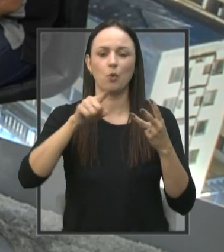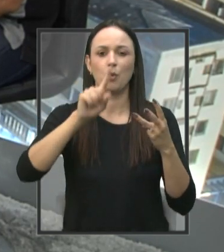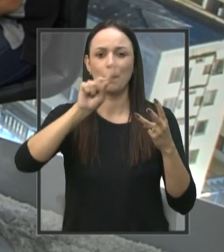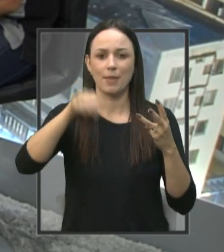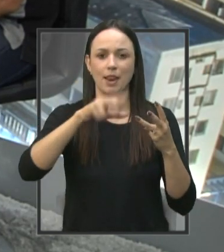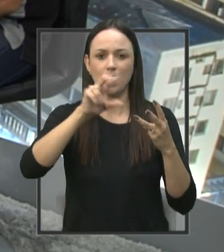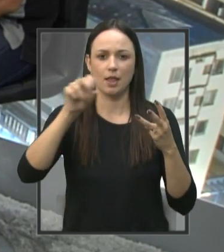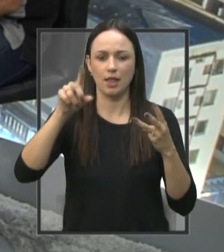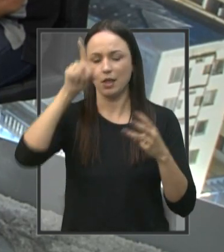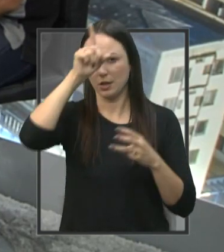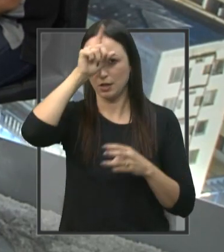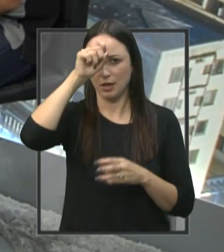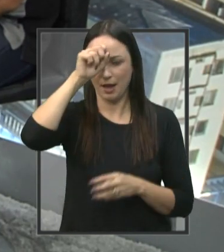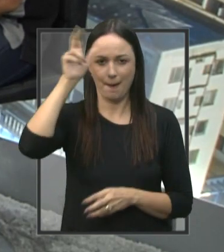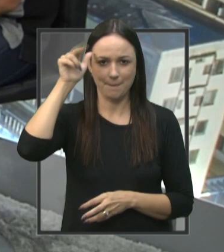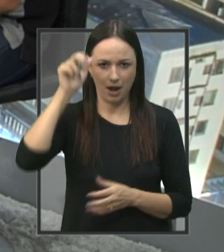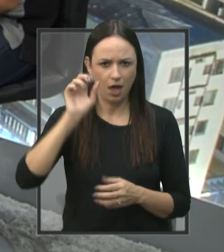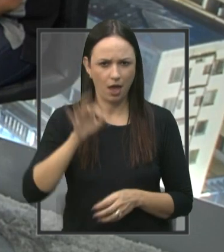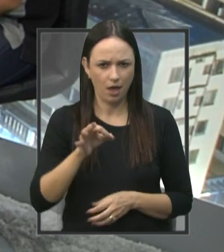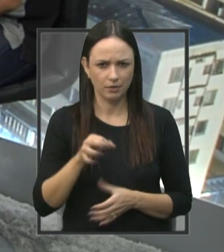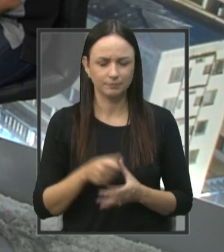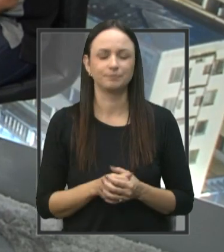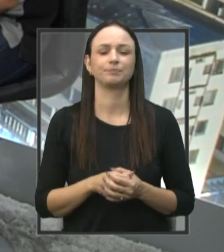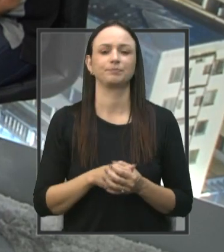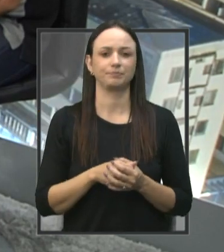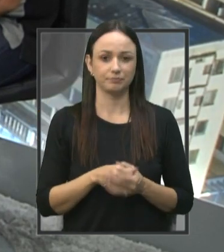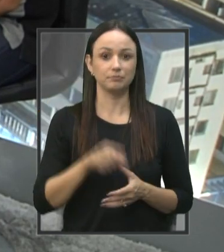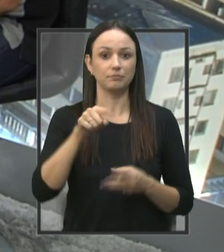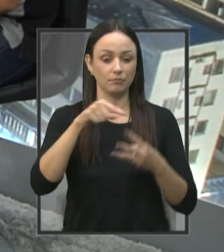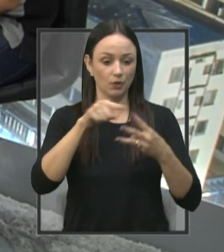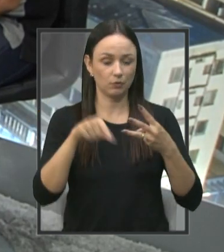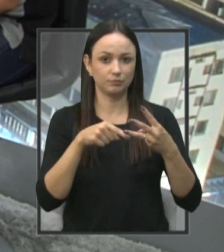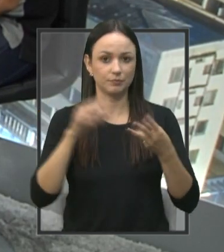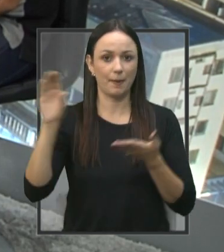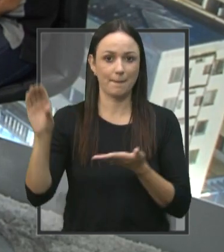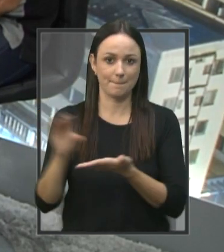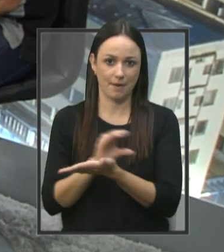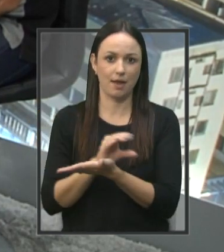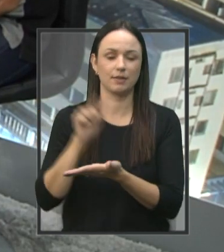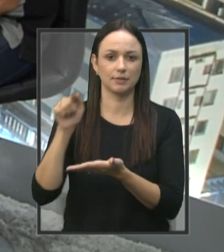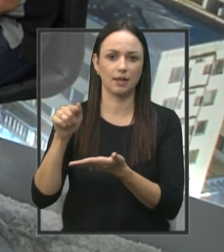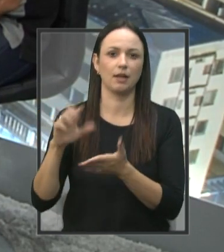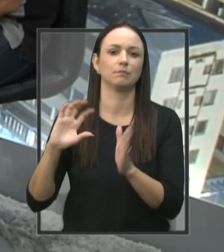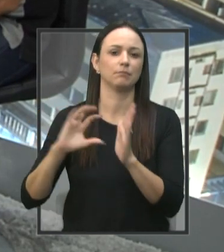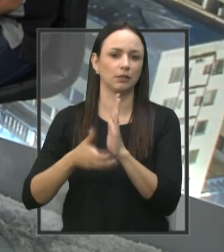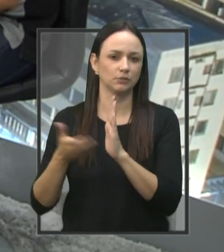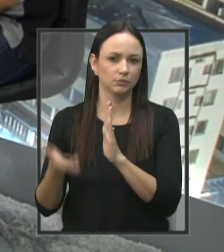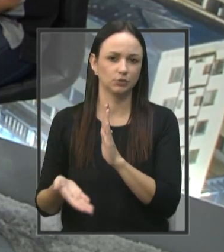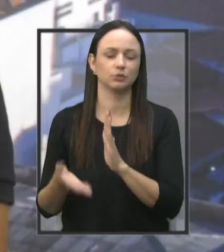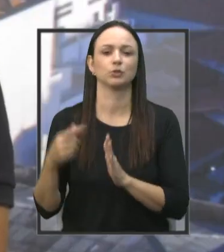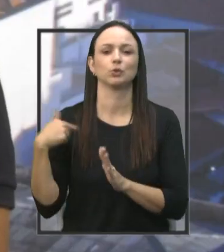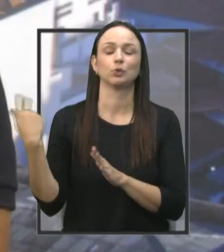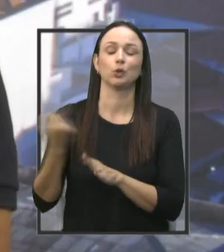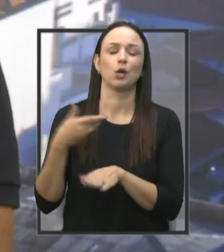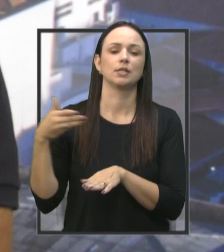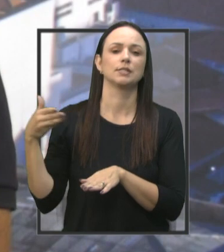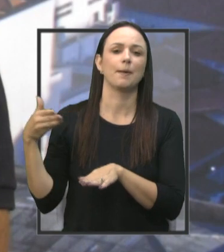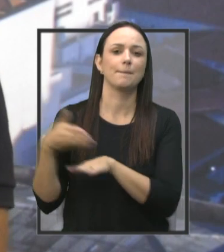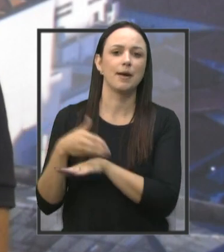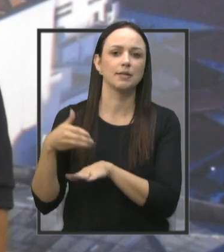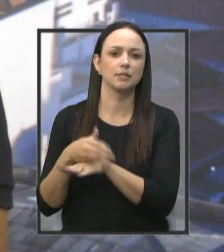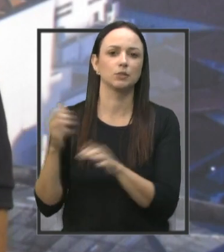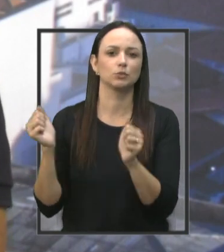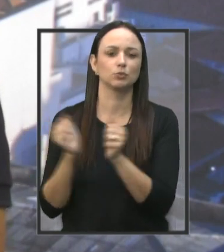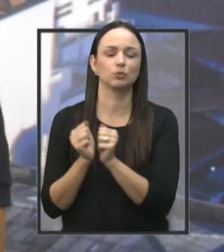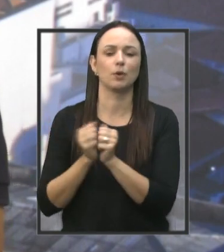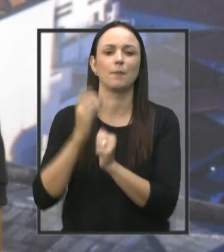o Hospital Amaral Carvalho? Sim. É isso? Exatamente. Essas são emendas de bancada, né? A nossa participação